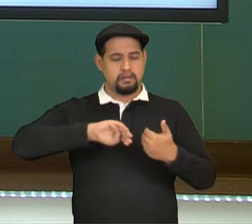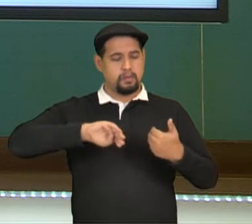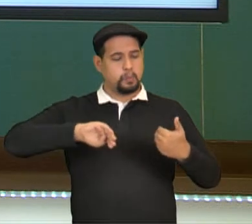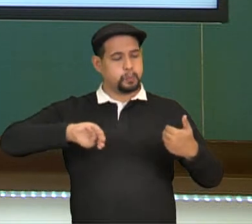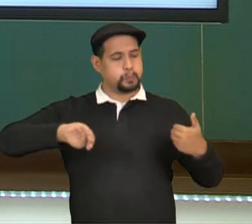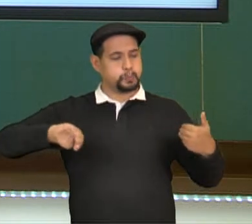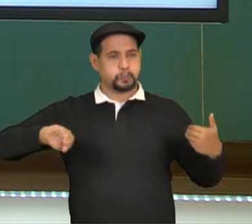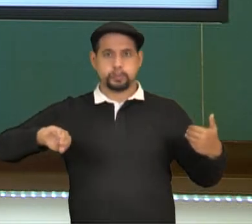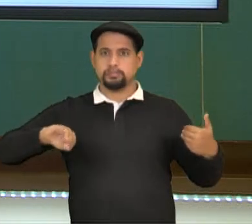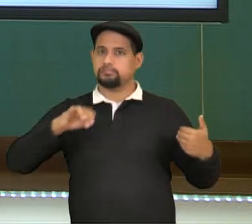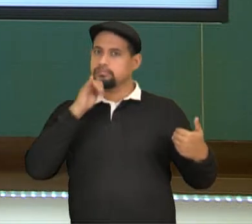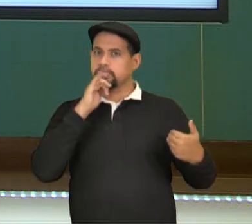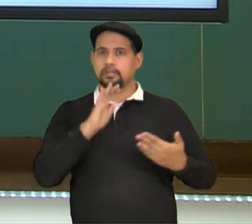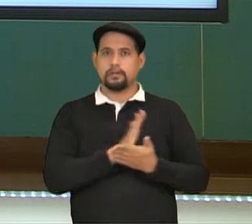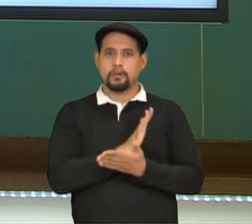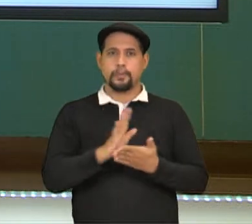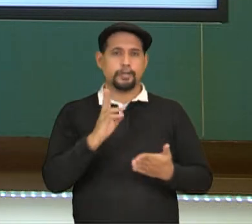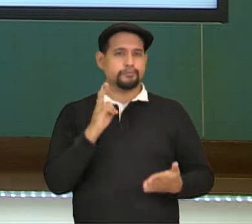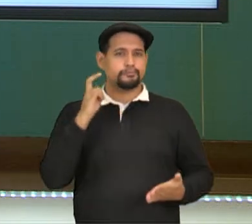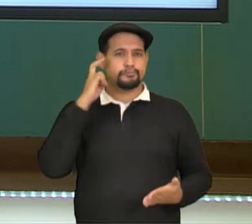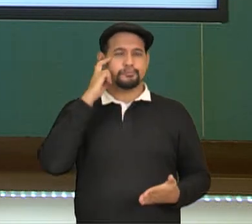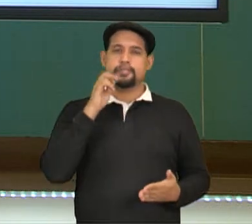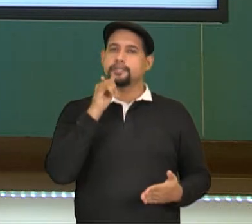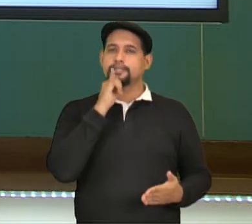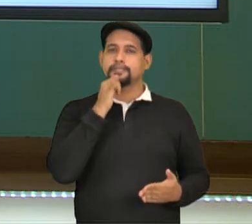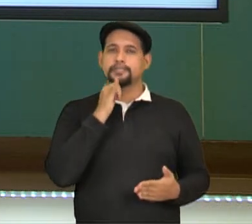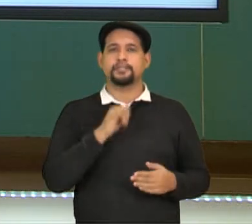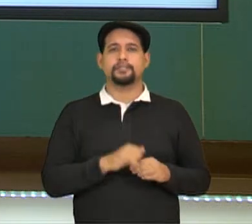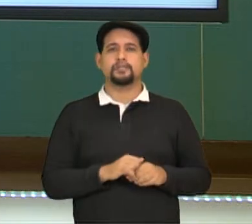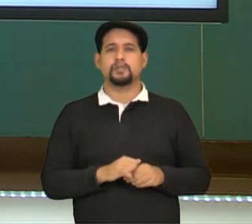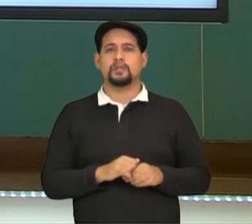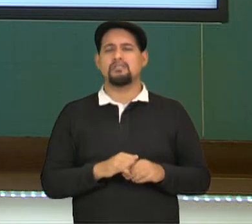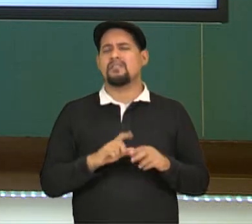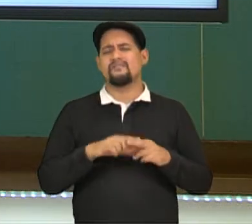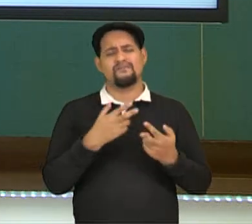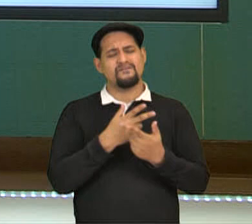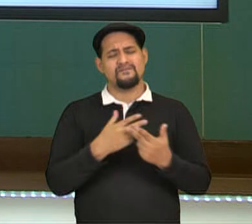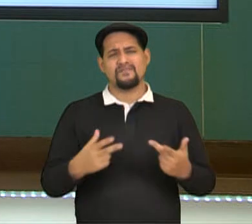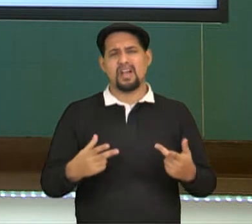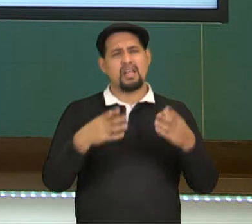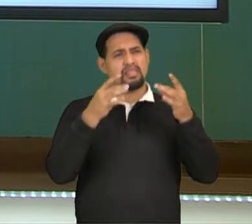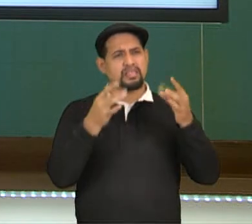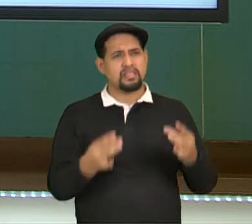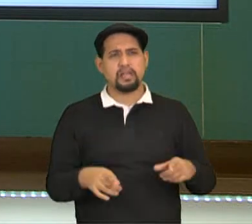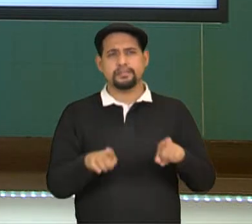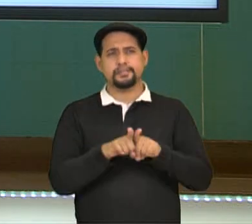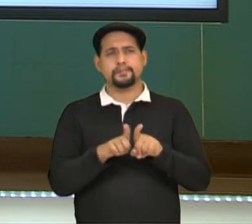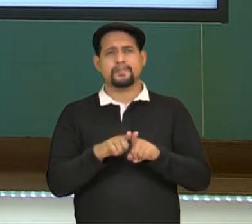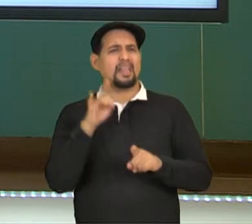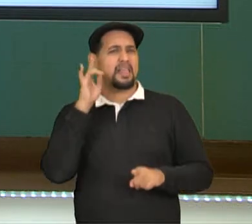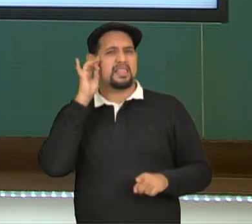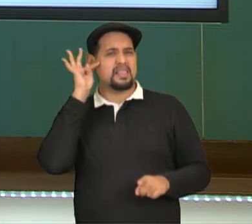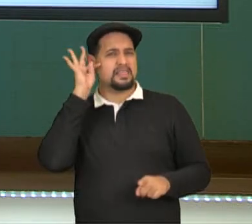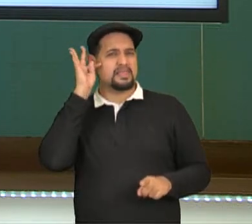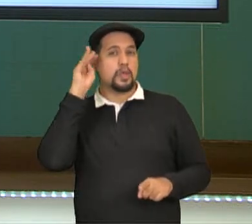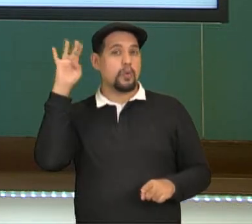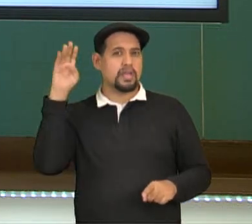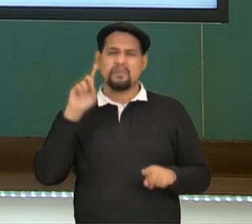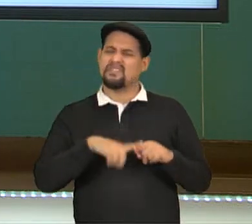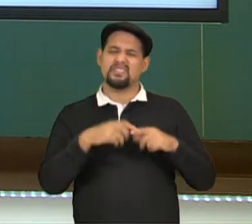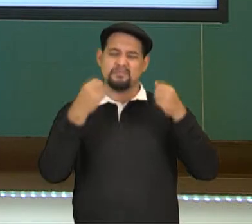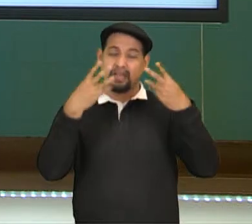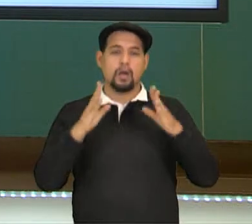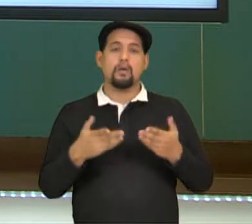lá em Bizâncio a gente tem algumas culturas como o mofisicismo, o arianismo, que são teorias, tá, pessoal? Não vou entrar no mérito agora, mas